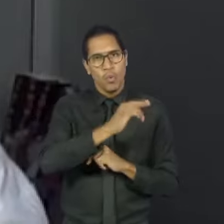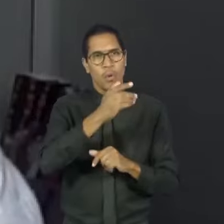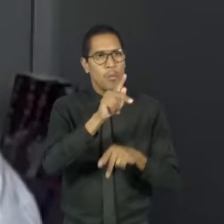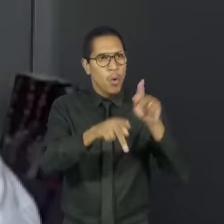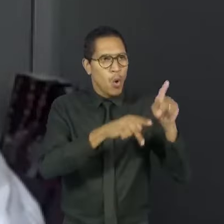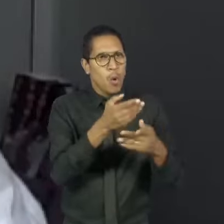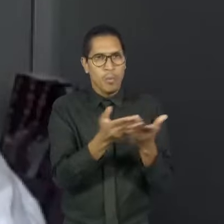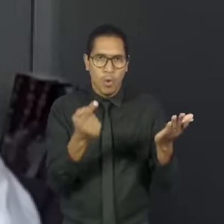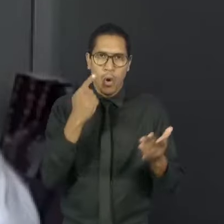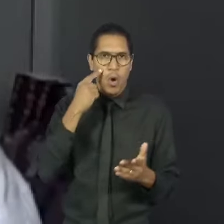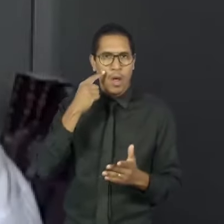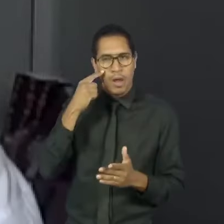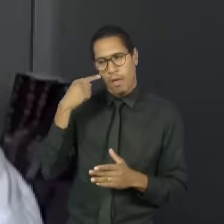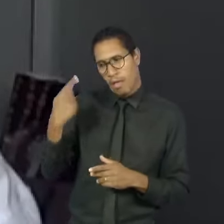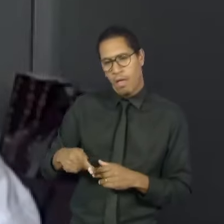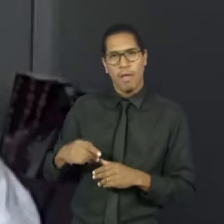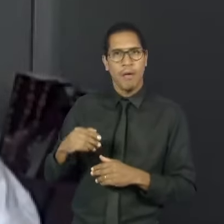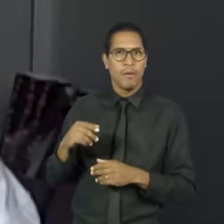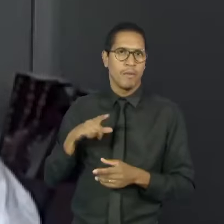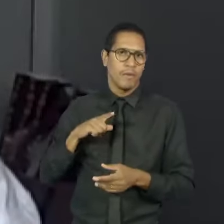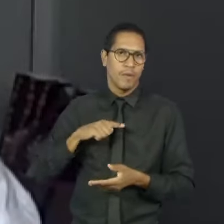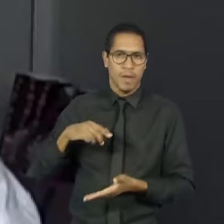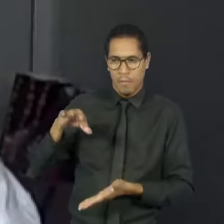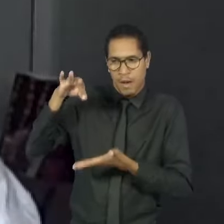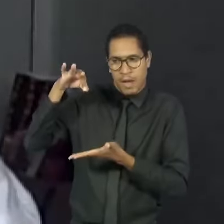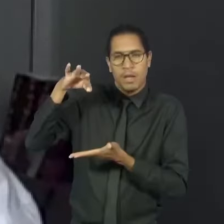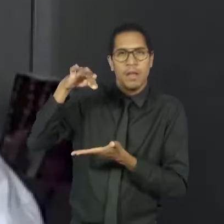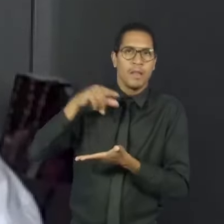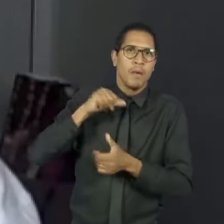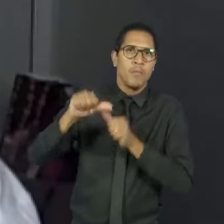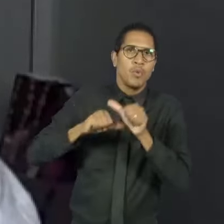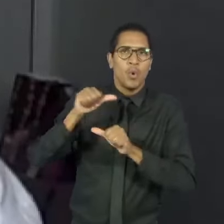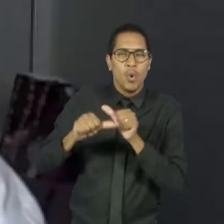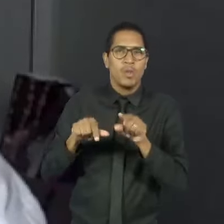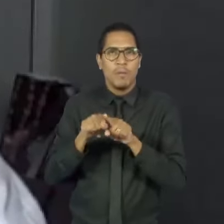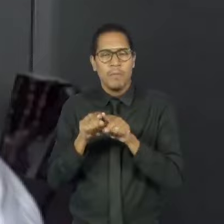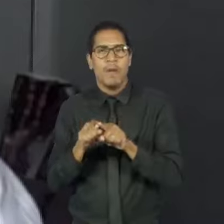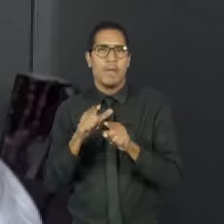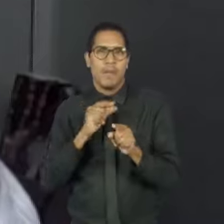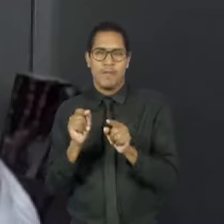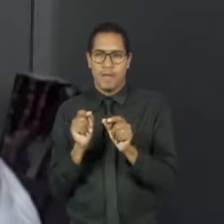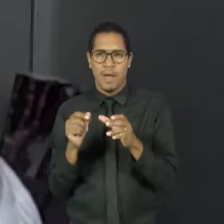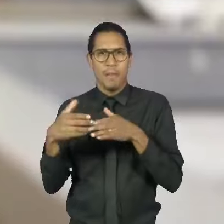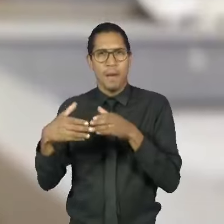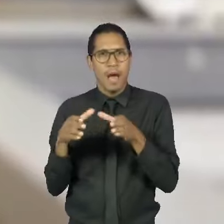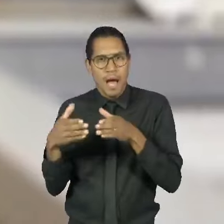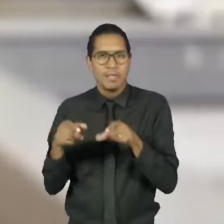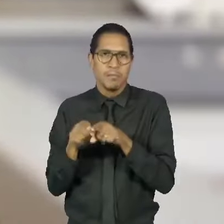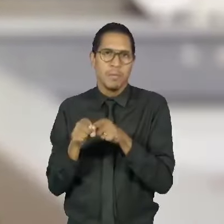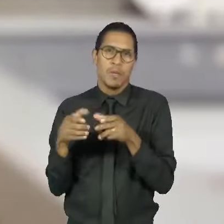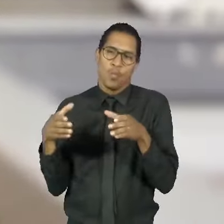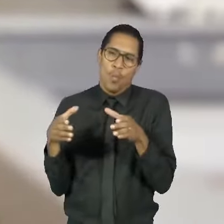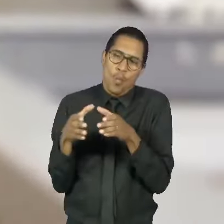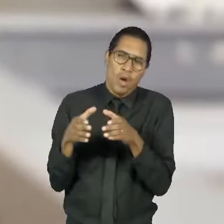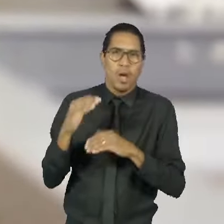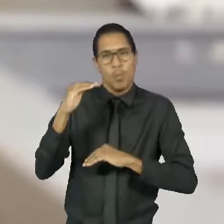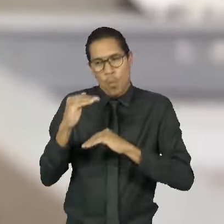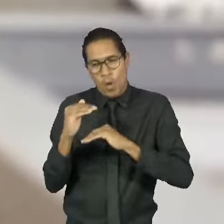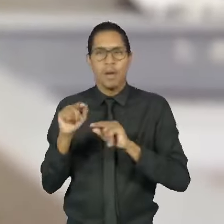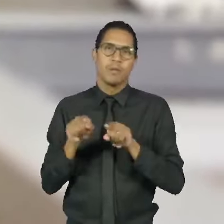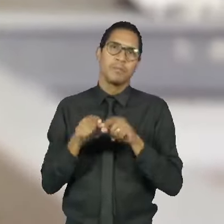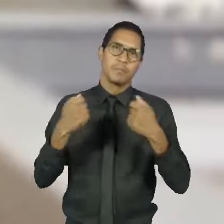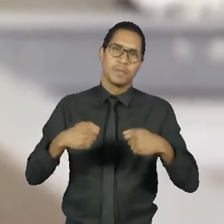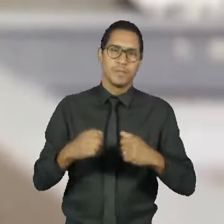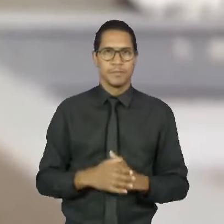isso como eh eh que ele tenha mudança de embalagem que ele fez e a Razão o nome que os economistas